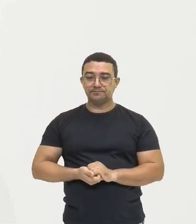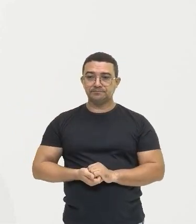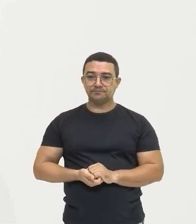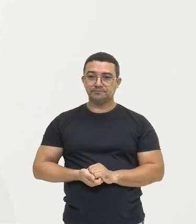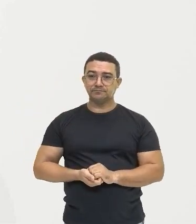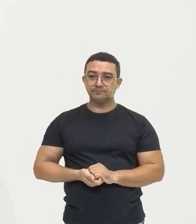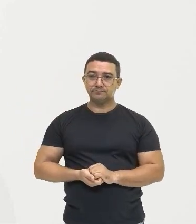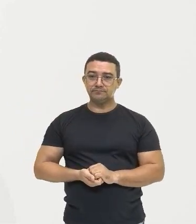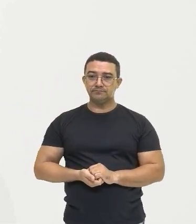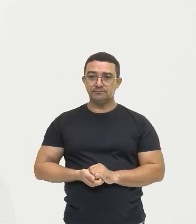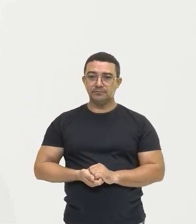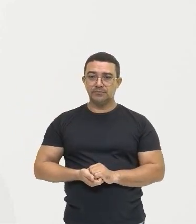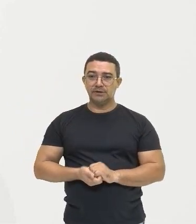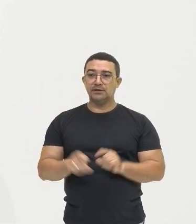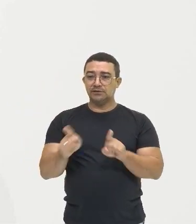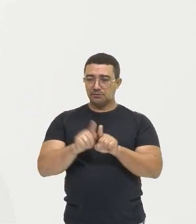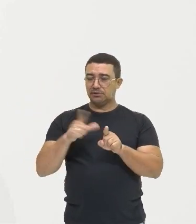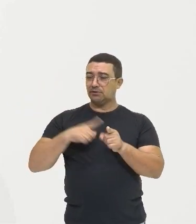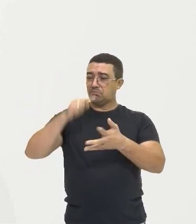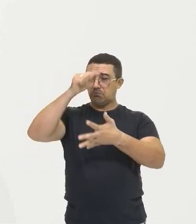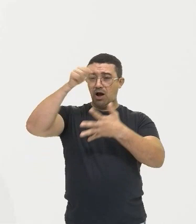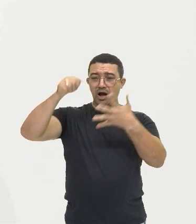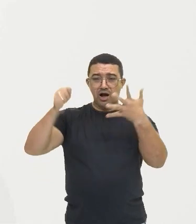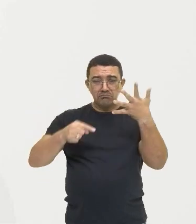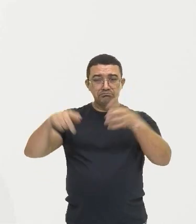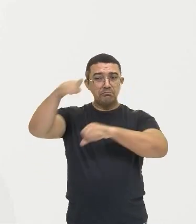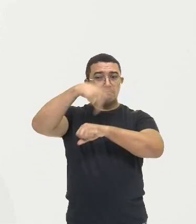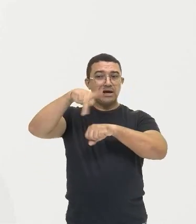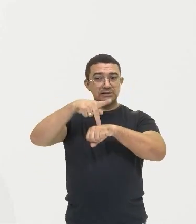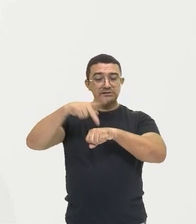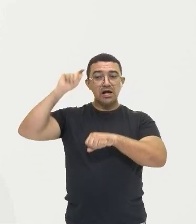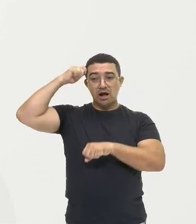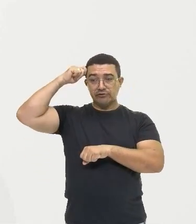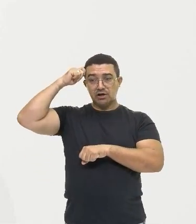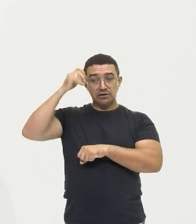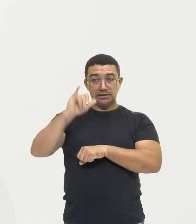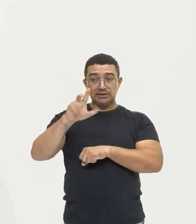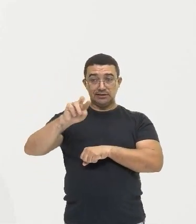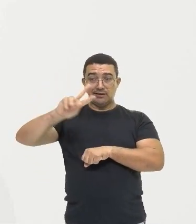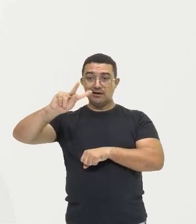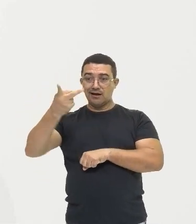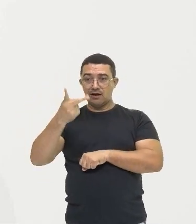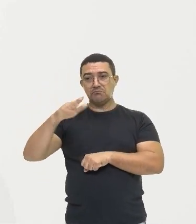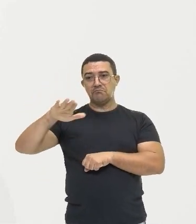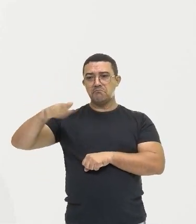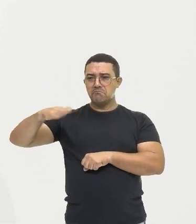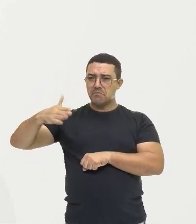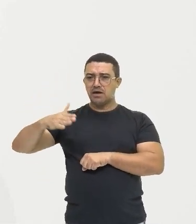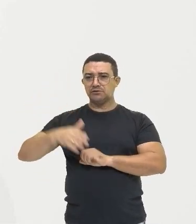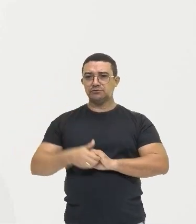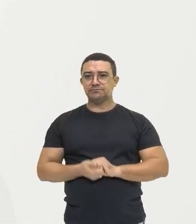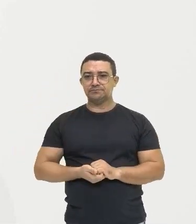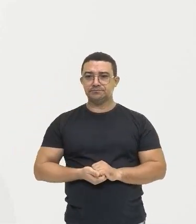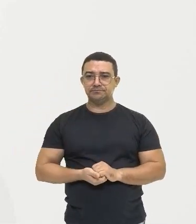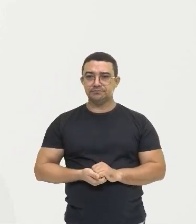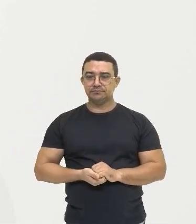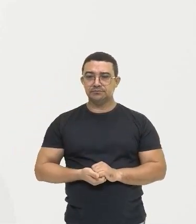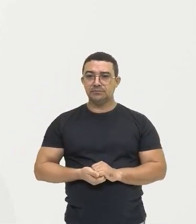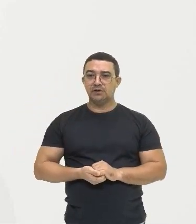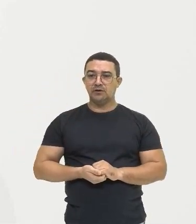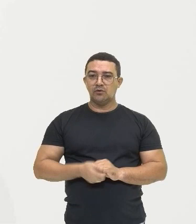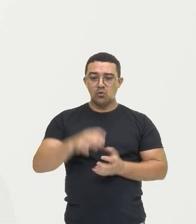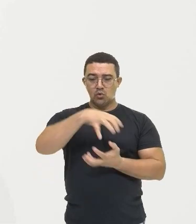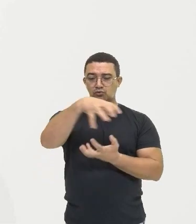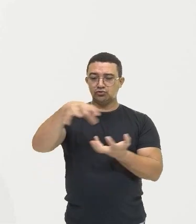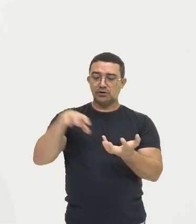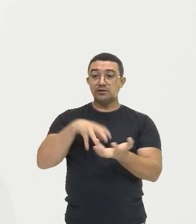A gente tem também vários países africanos com IDH médio. A África, olha, está quase toda tomada pelo IDH